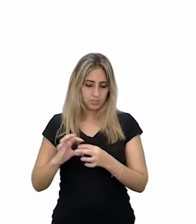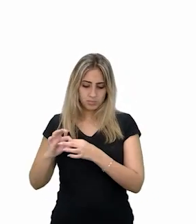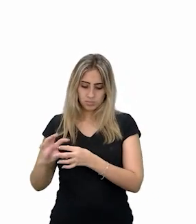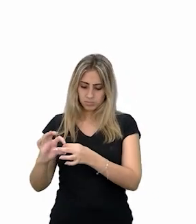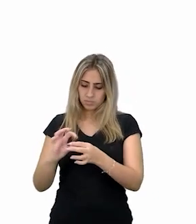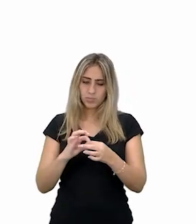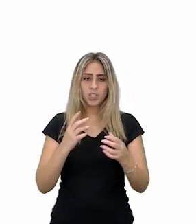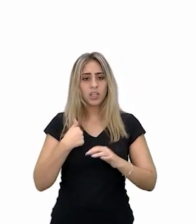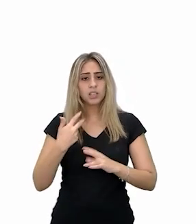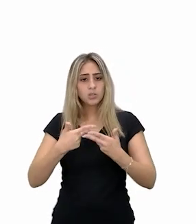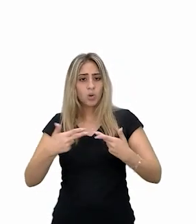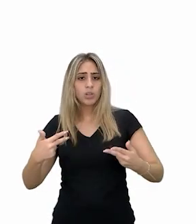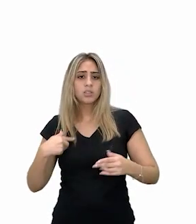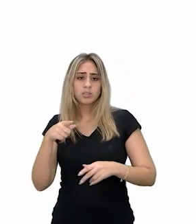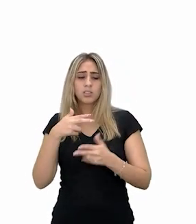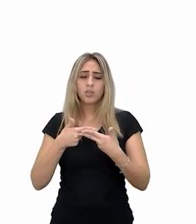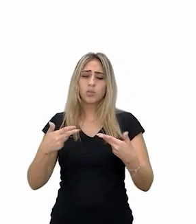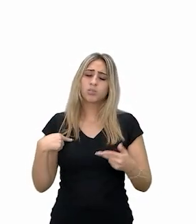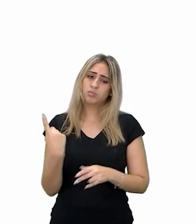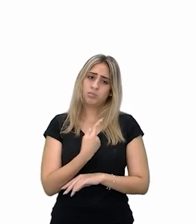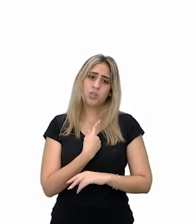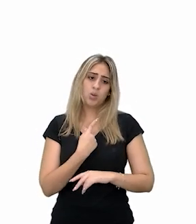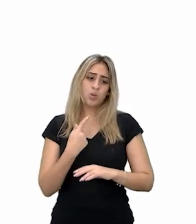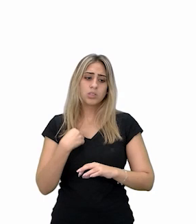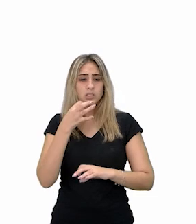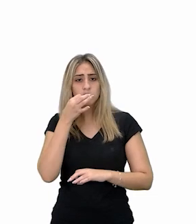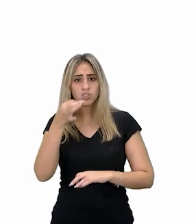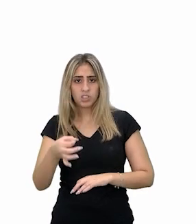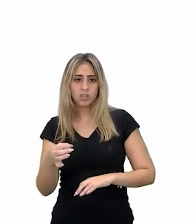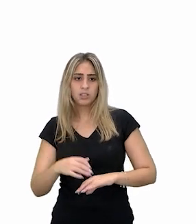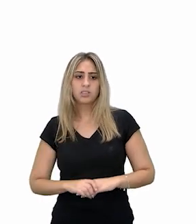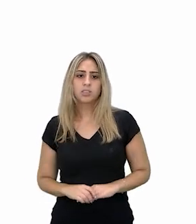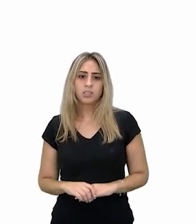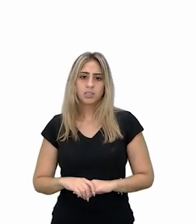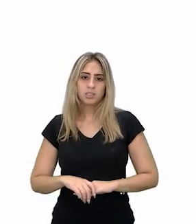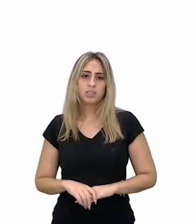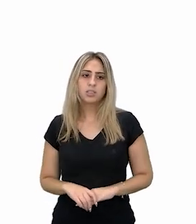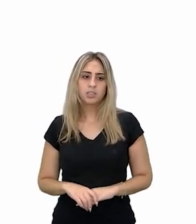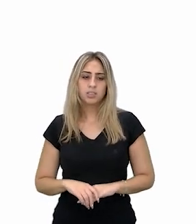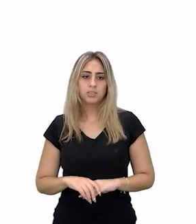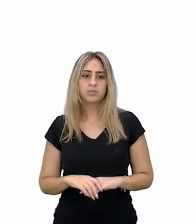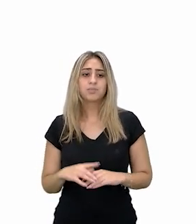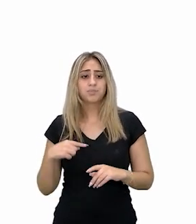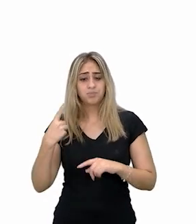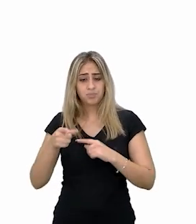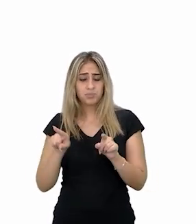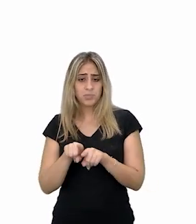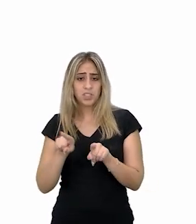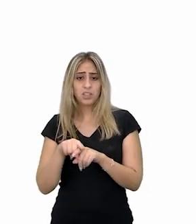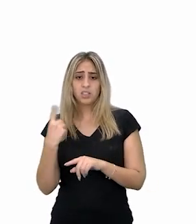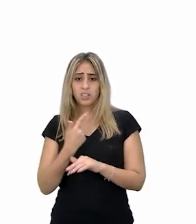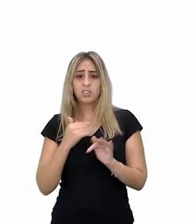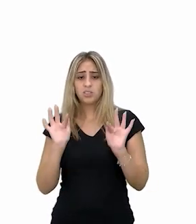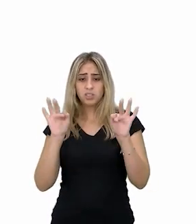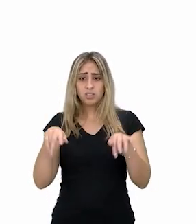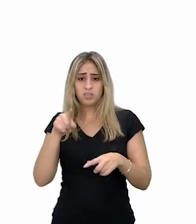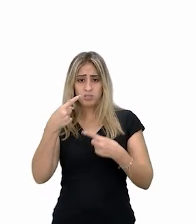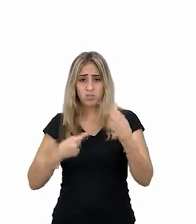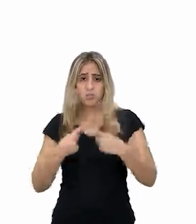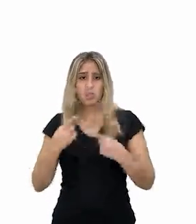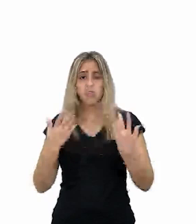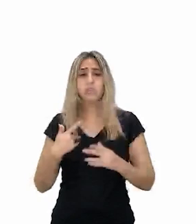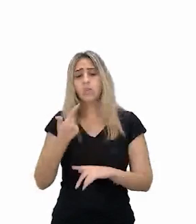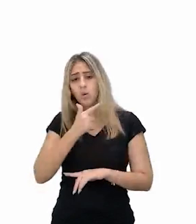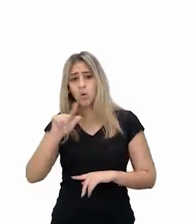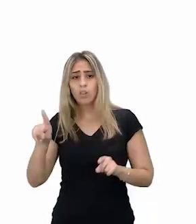um experimento. Essas são algumas das nossas sugestões. Uma outra questão, e aí a gente já está finalizando essa discussão, uma